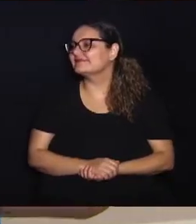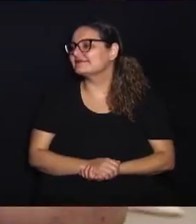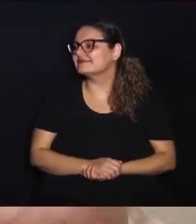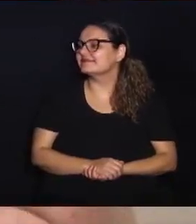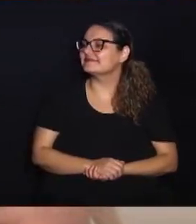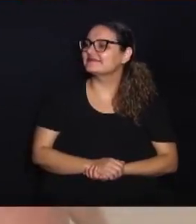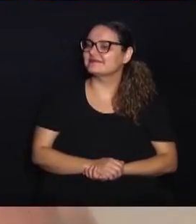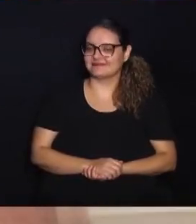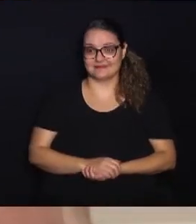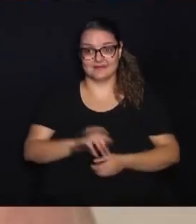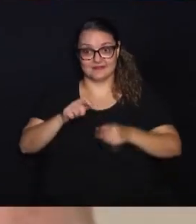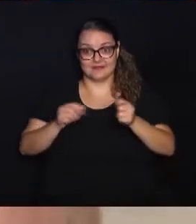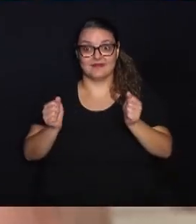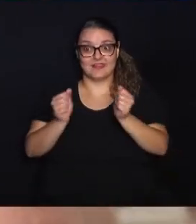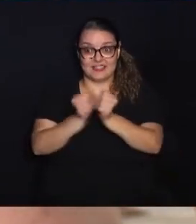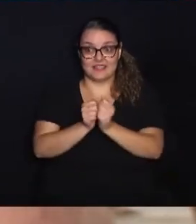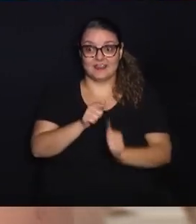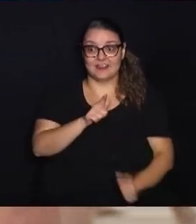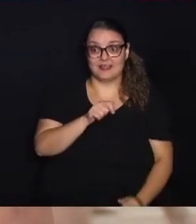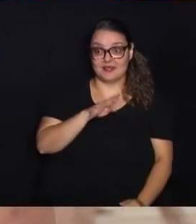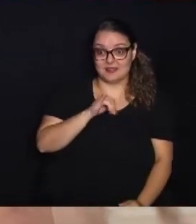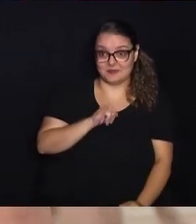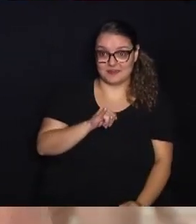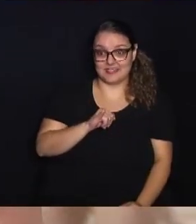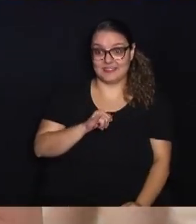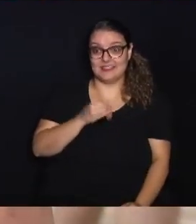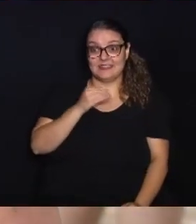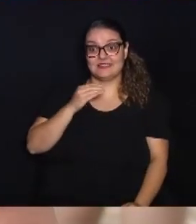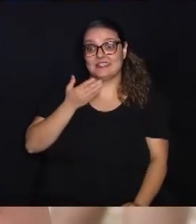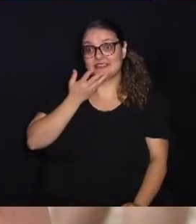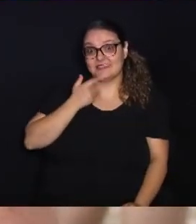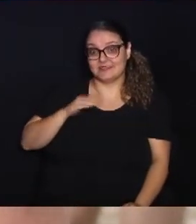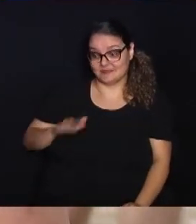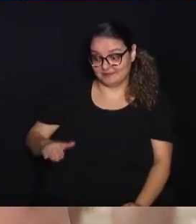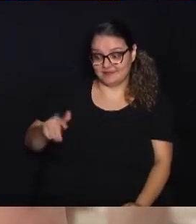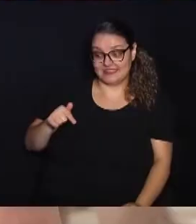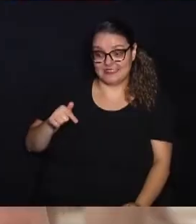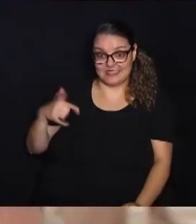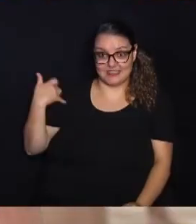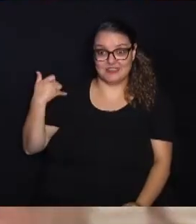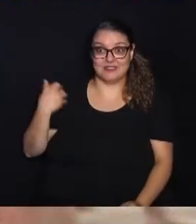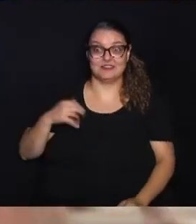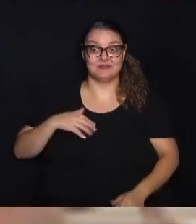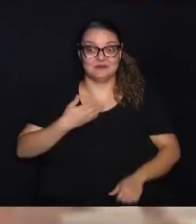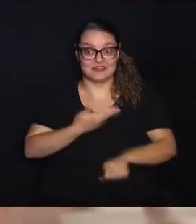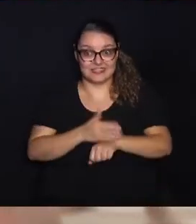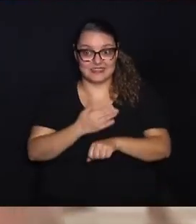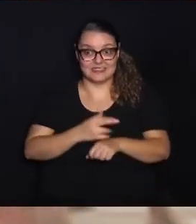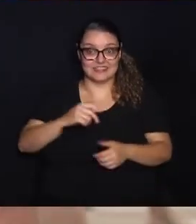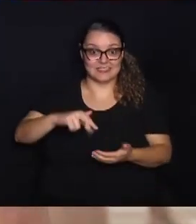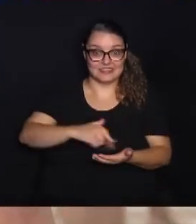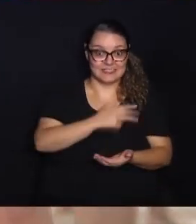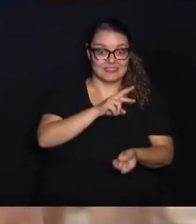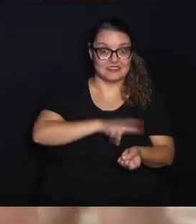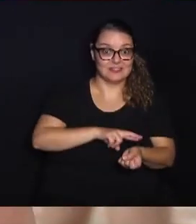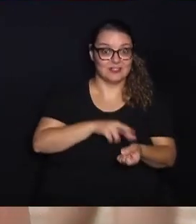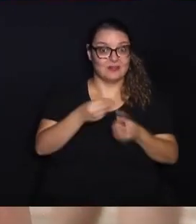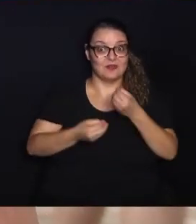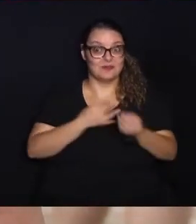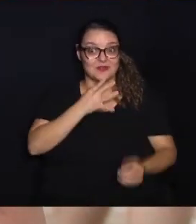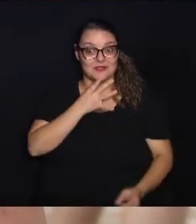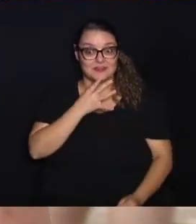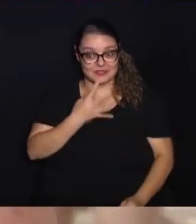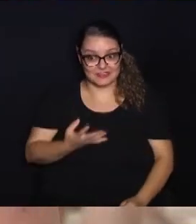modalidade? Então, eu tava na minha escola e uma menina mais velha que eu, que treinava aqui já há um tempo, ela me